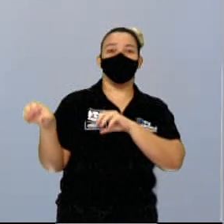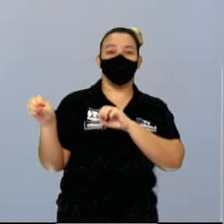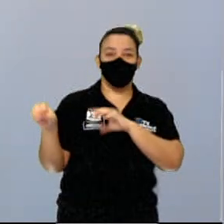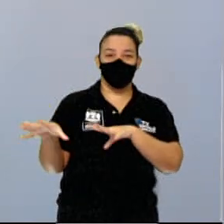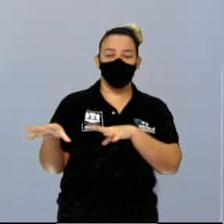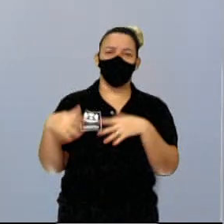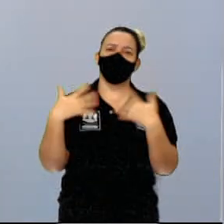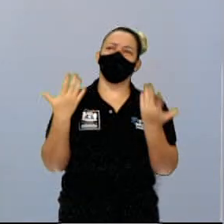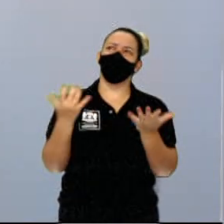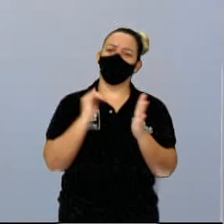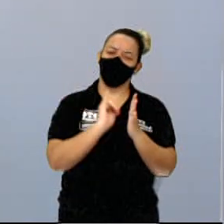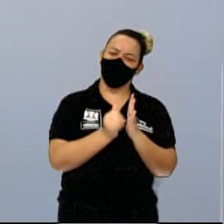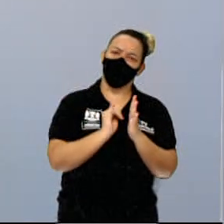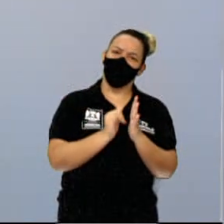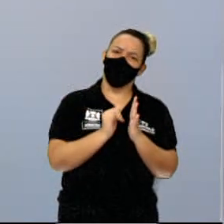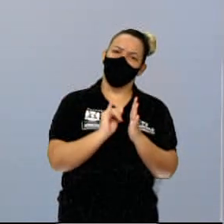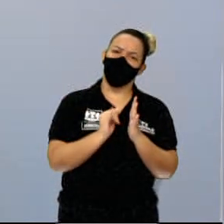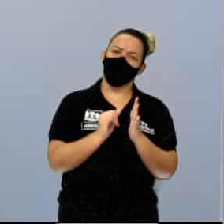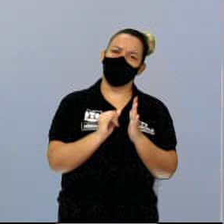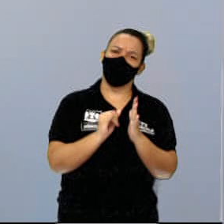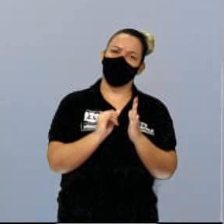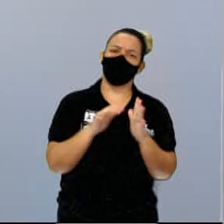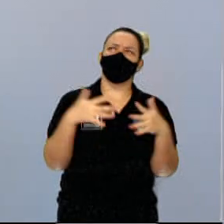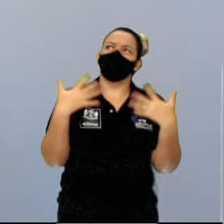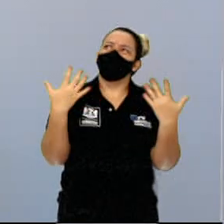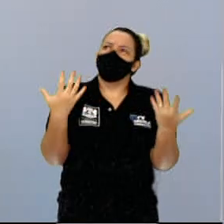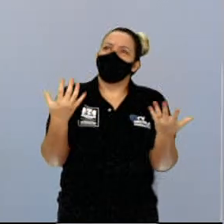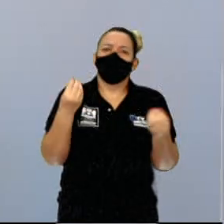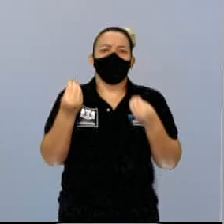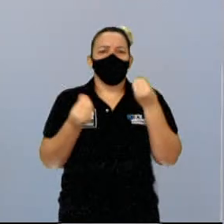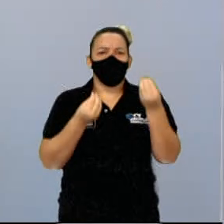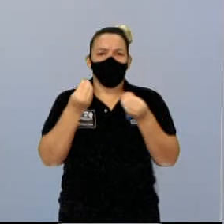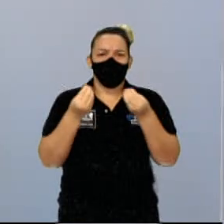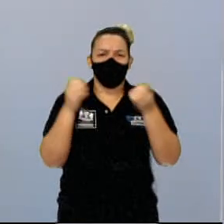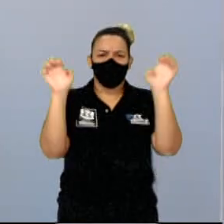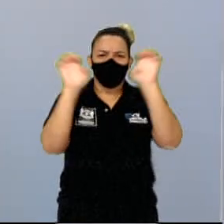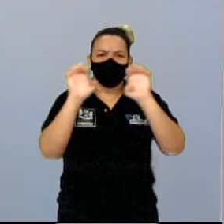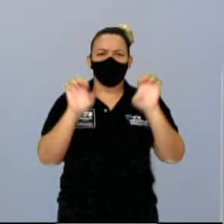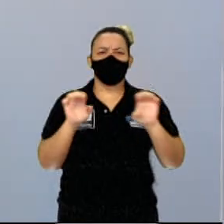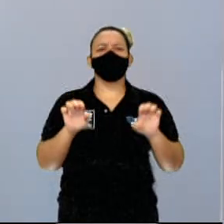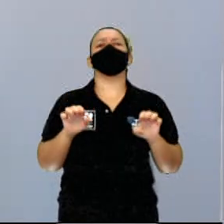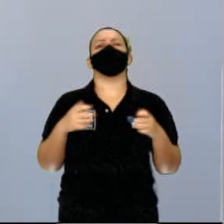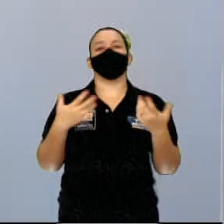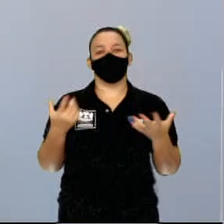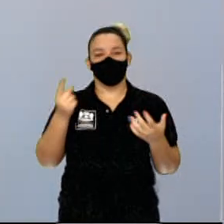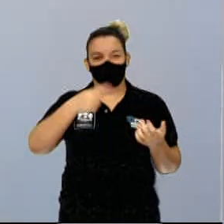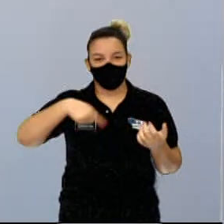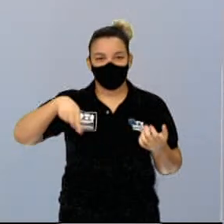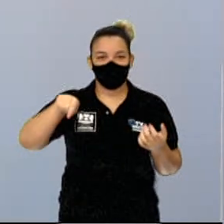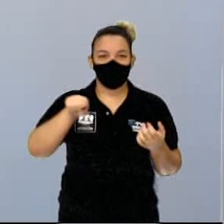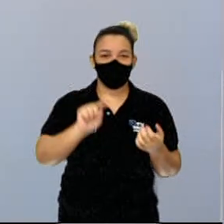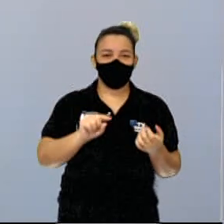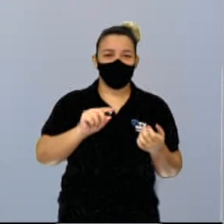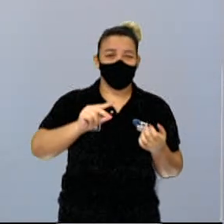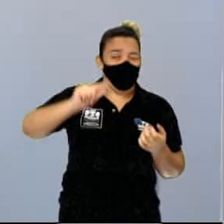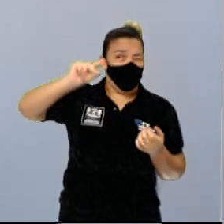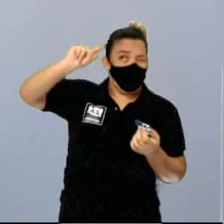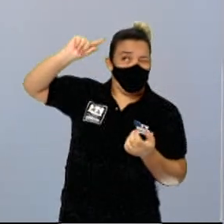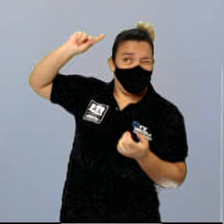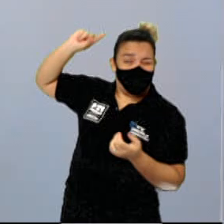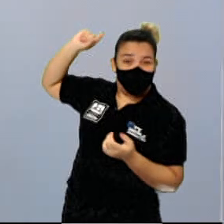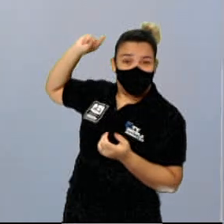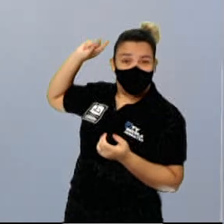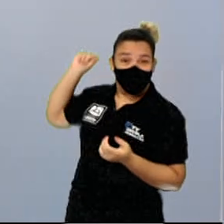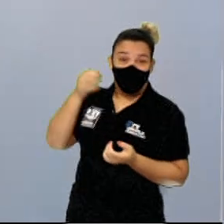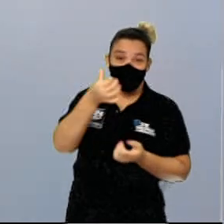narrativa, esse jeito de contar histórias ganhou forma e estrutura? Nós nos remetemos aí a 620